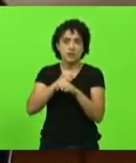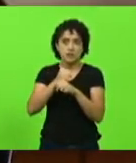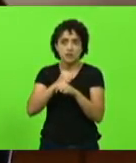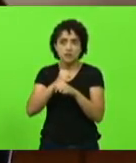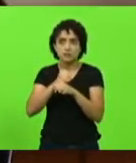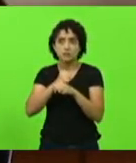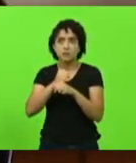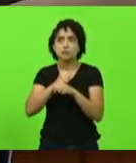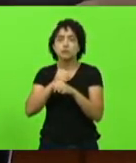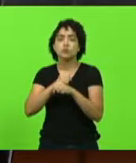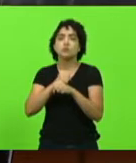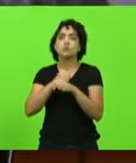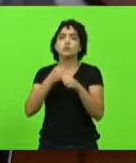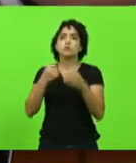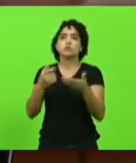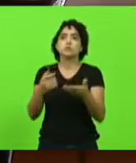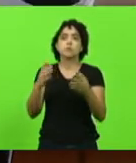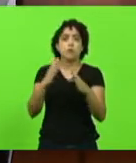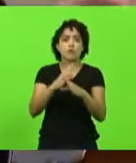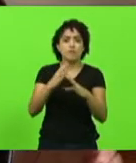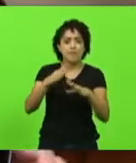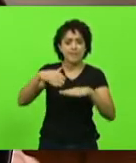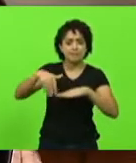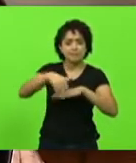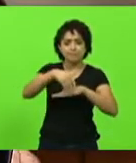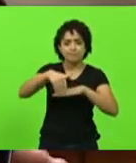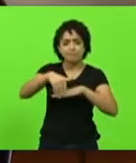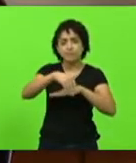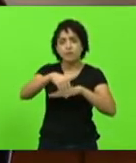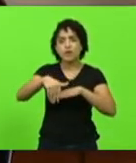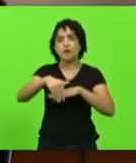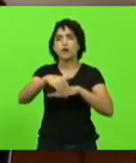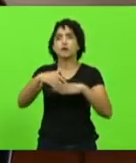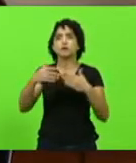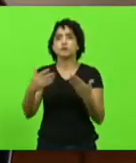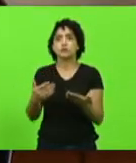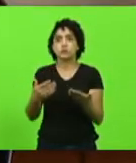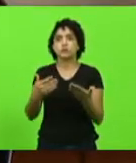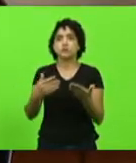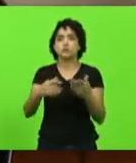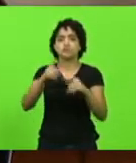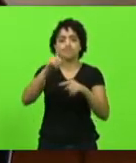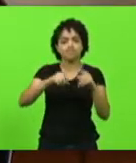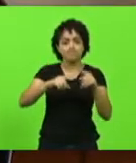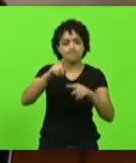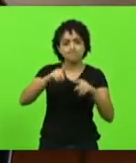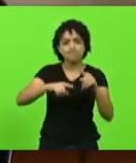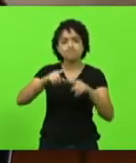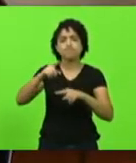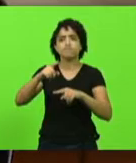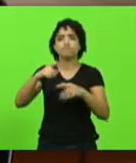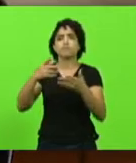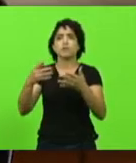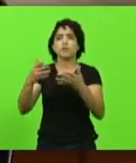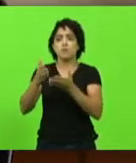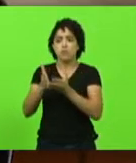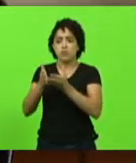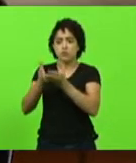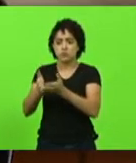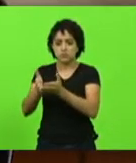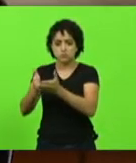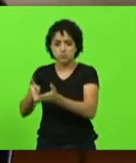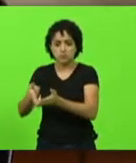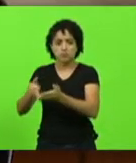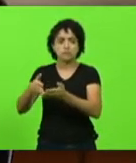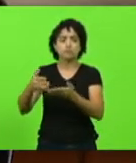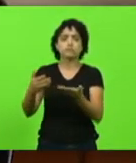nosso de todo o Oeste, que chega a todos os nossos portos, passa tudo por ali. E hoje